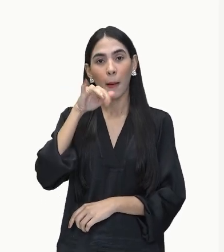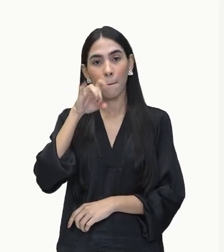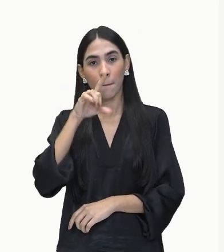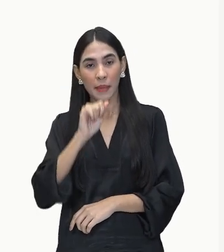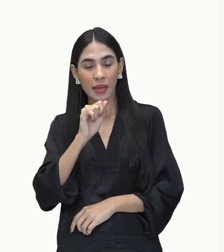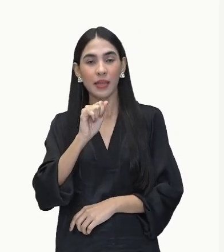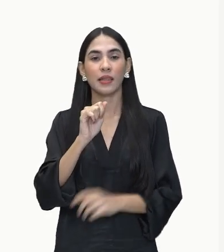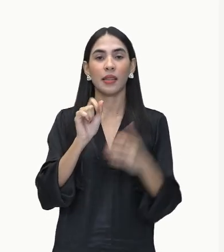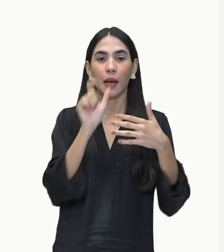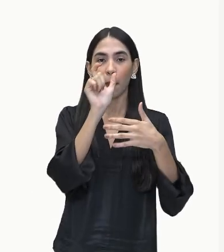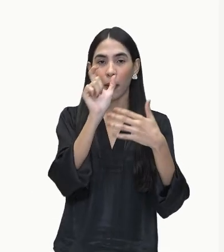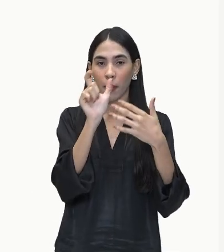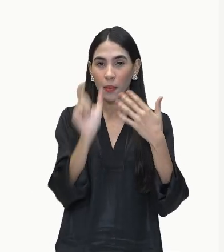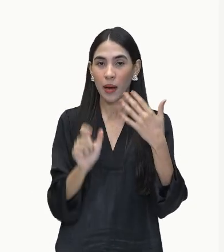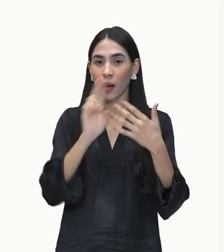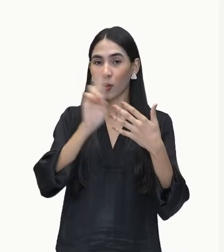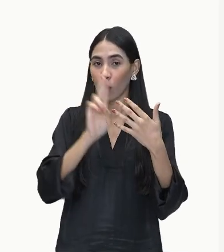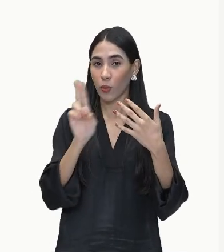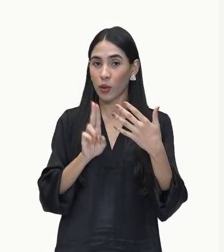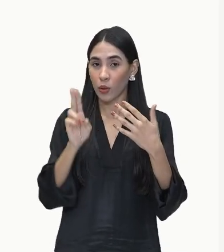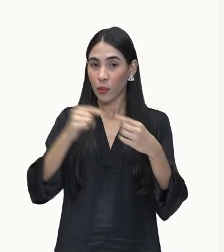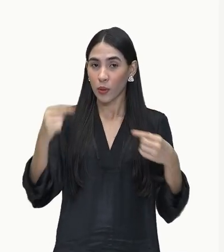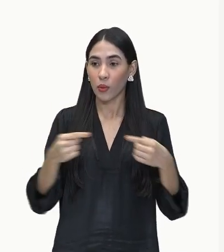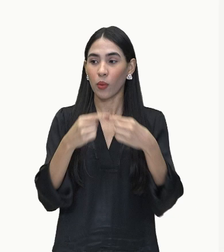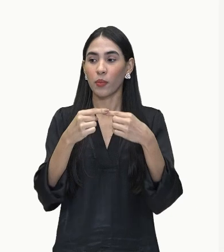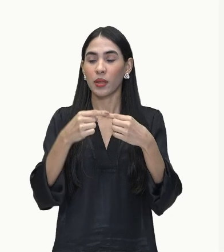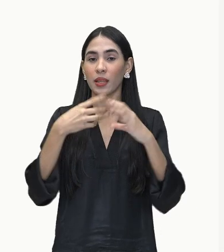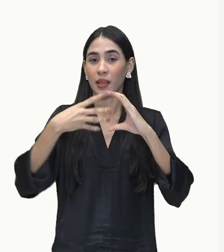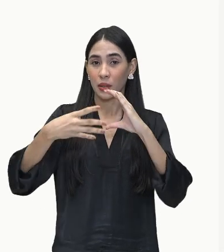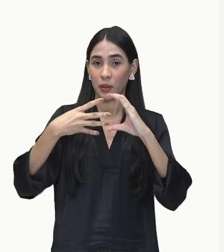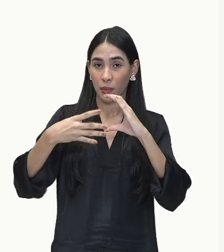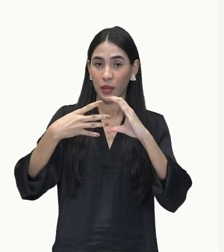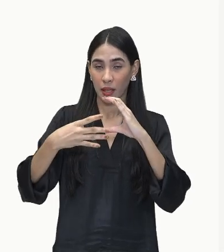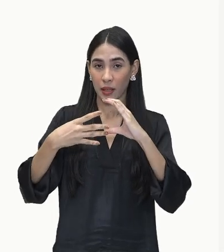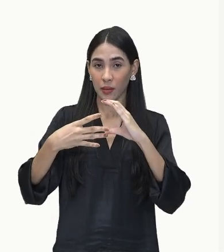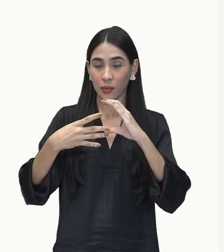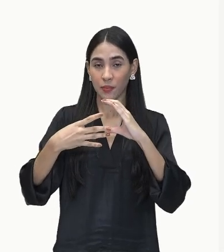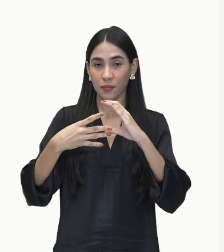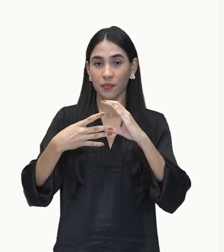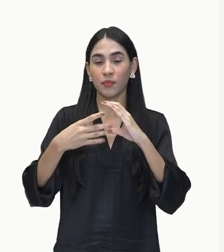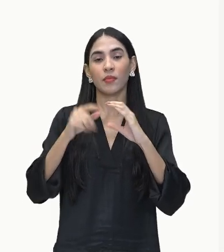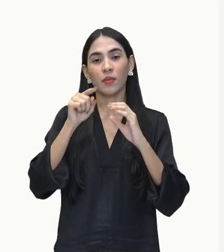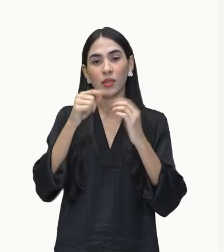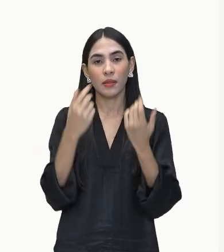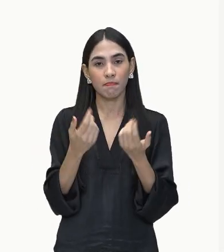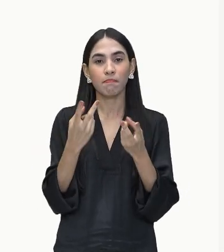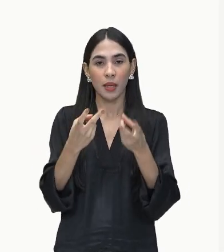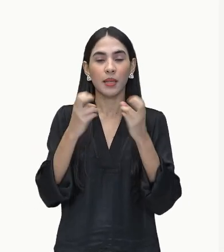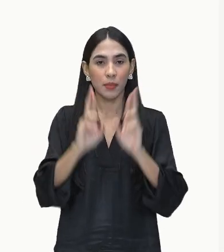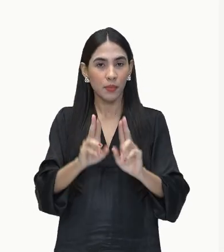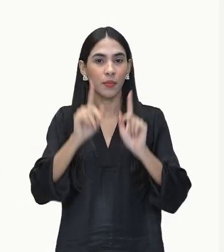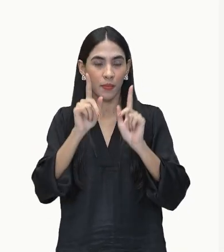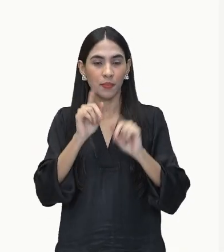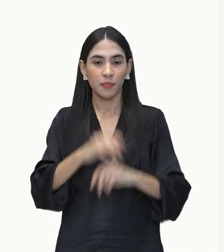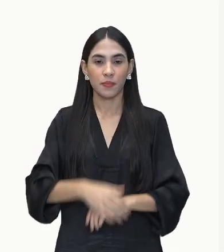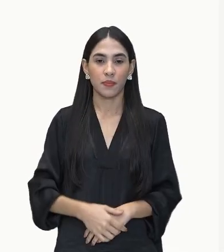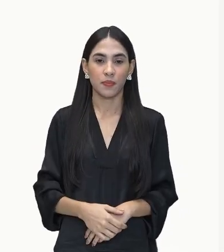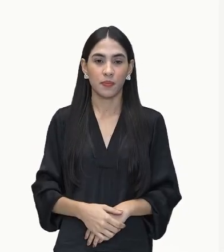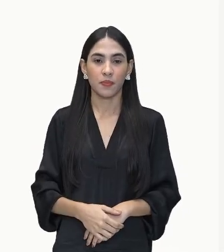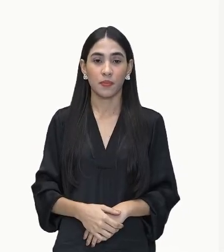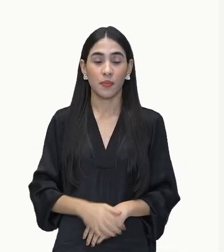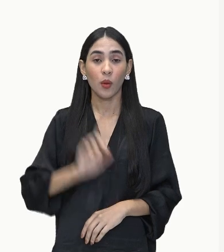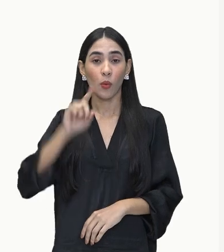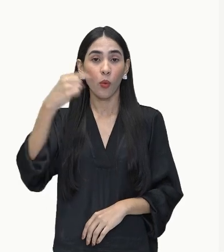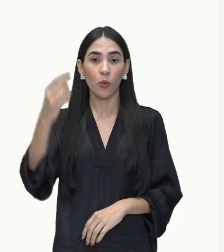metanamida, propanamida. Então, só de ouvir a gente consegue identificar quando é uma amina e quando é uma amida.